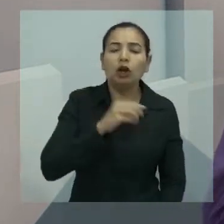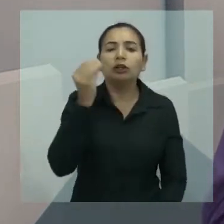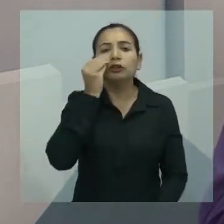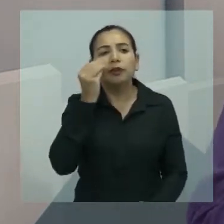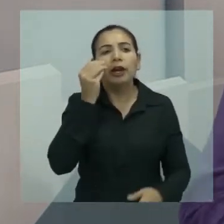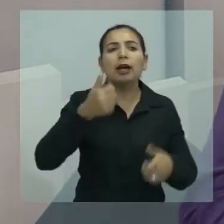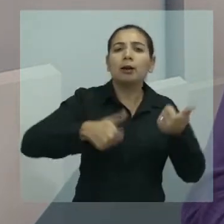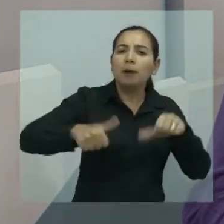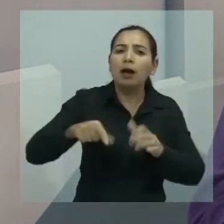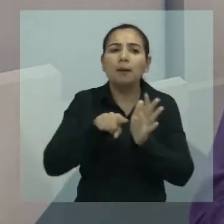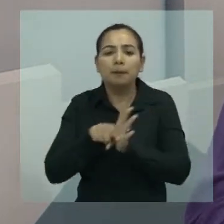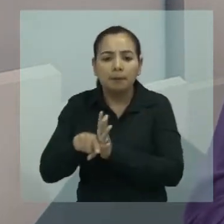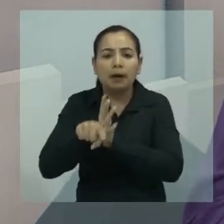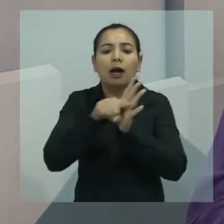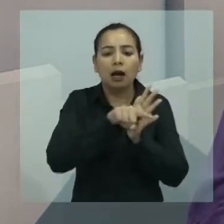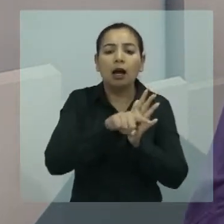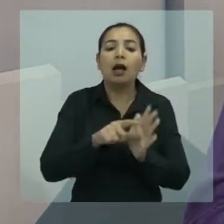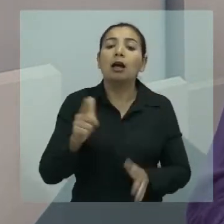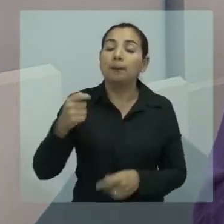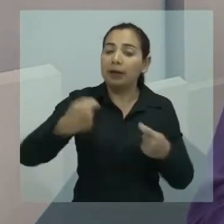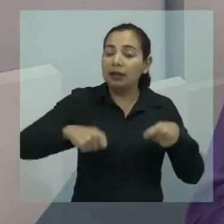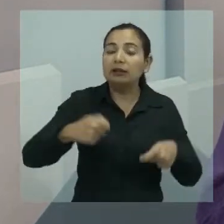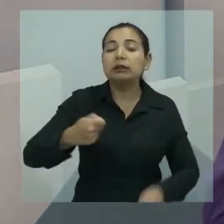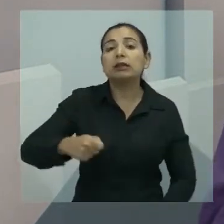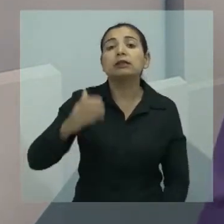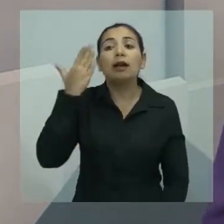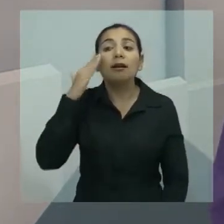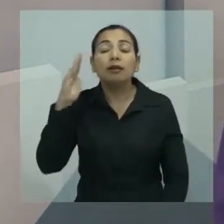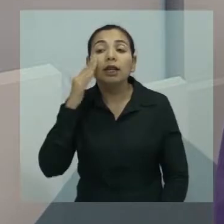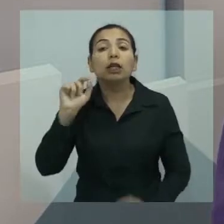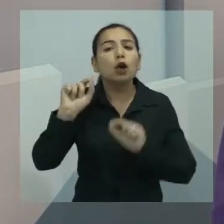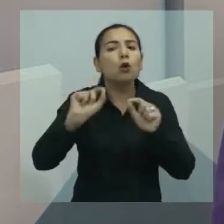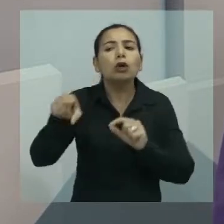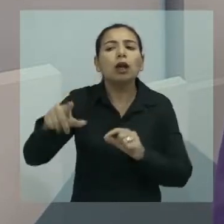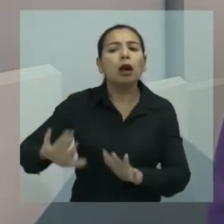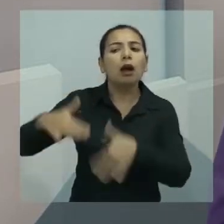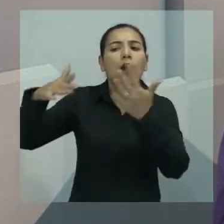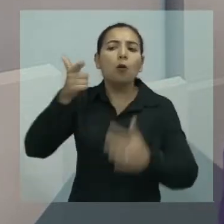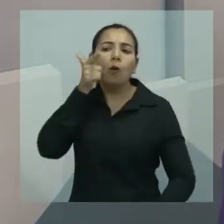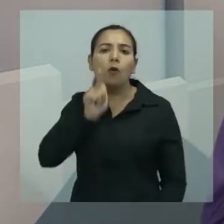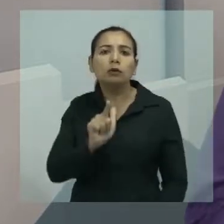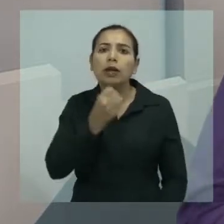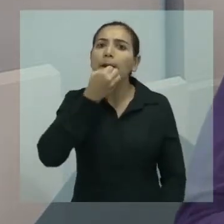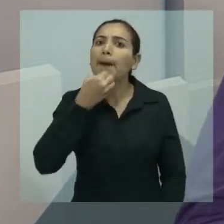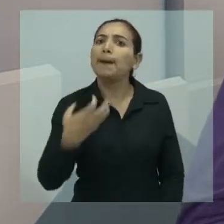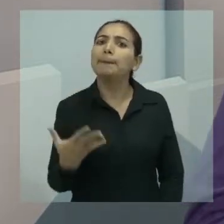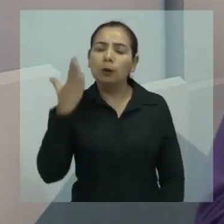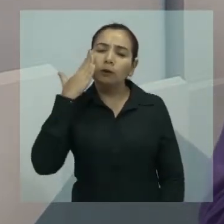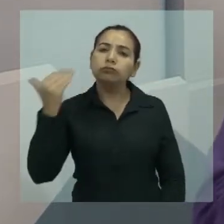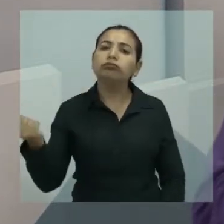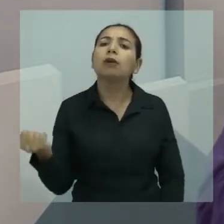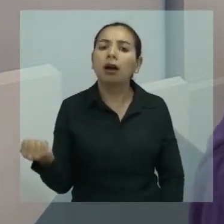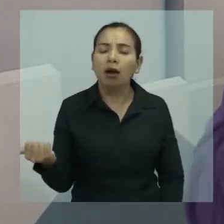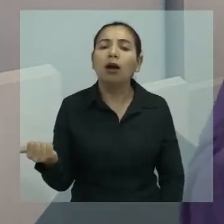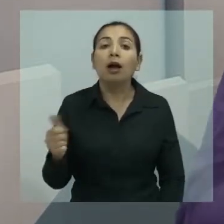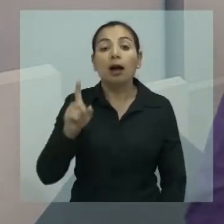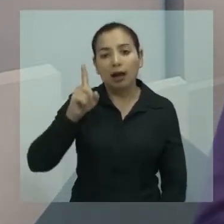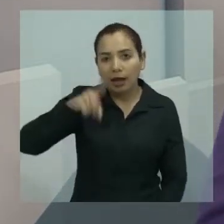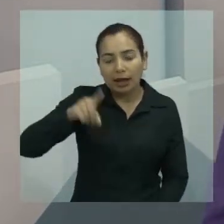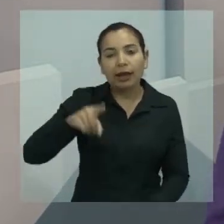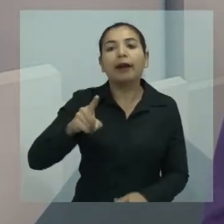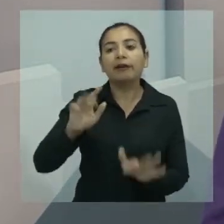seguinte, a família é muito importante. As evidências que muitas pesquisas muitas vezes acontecem para tentar identificar os fatores